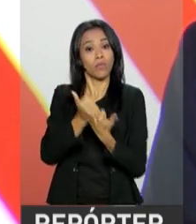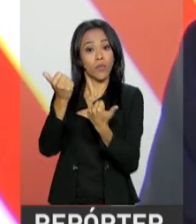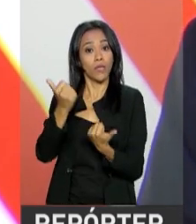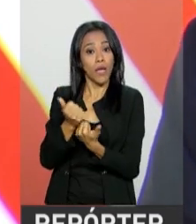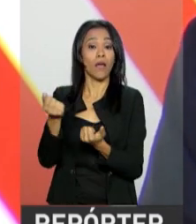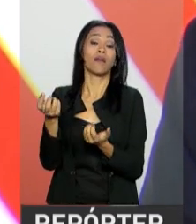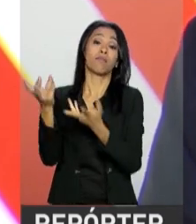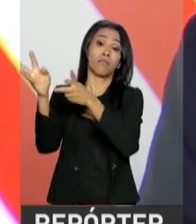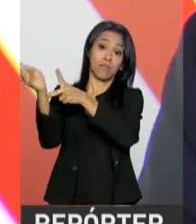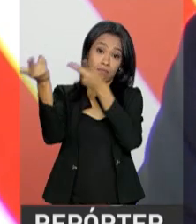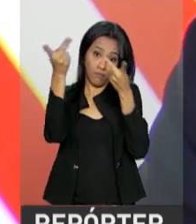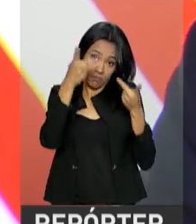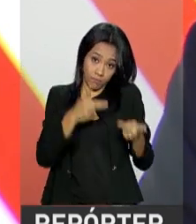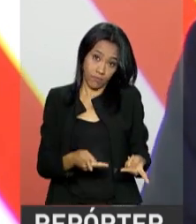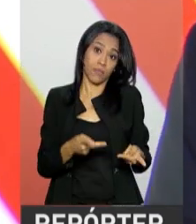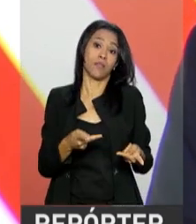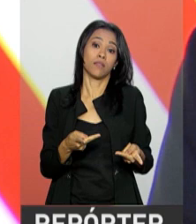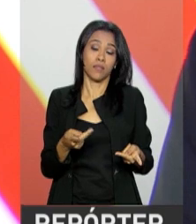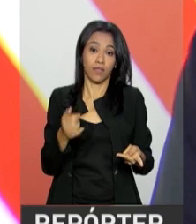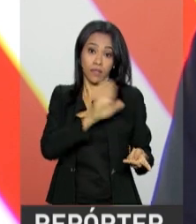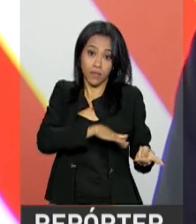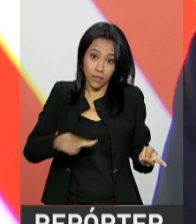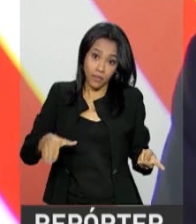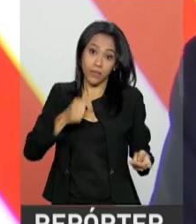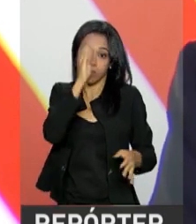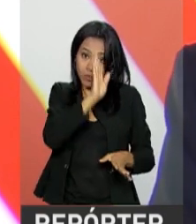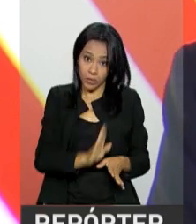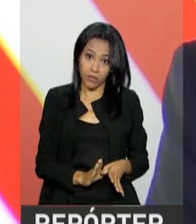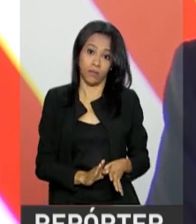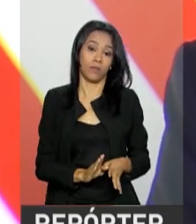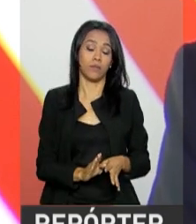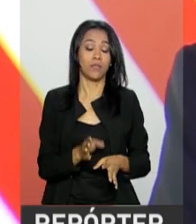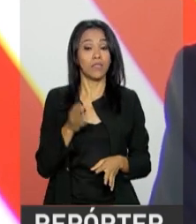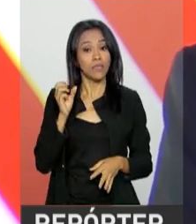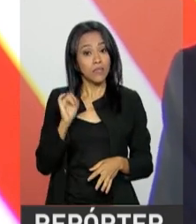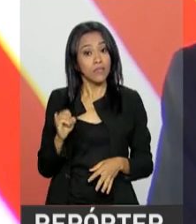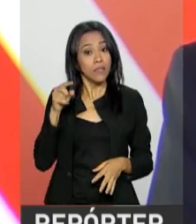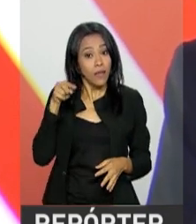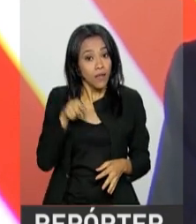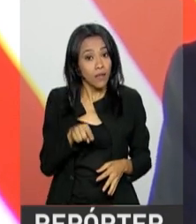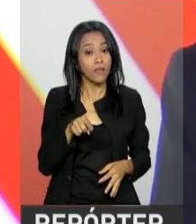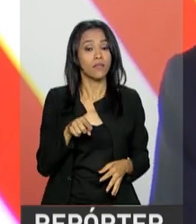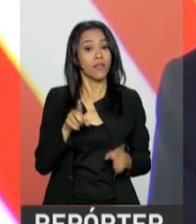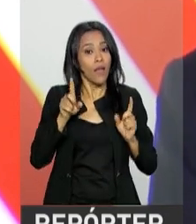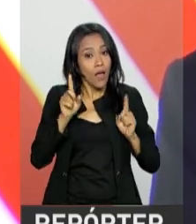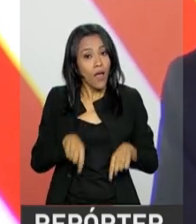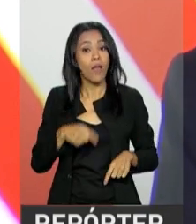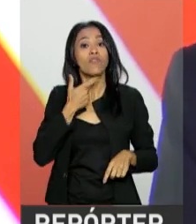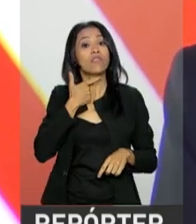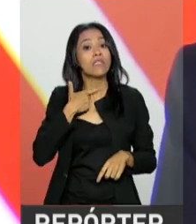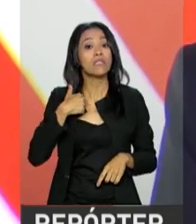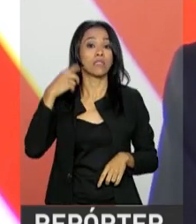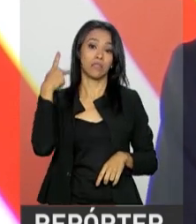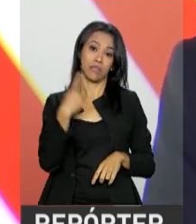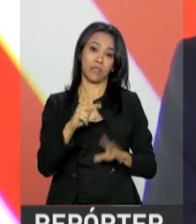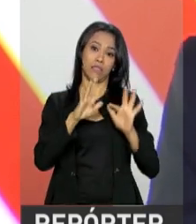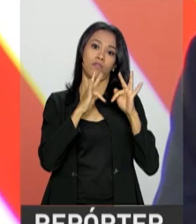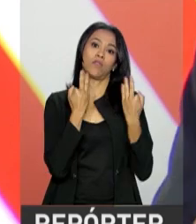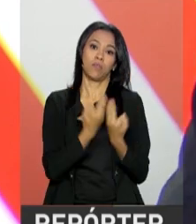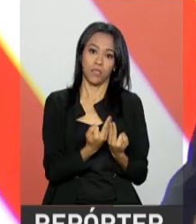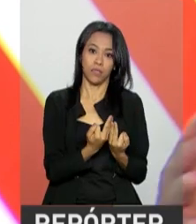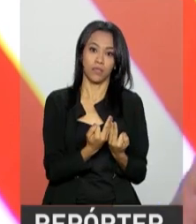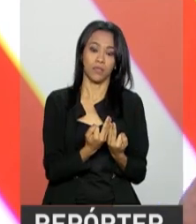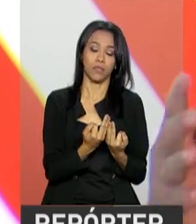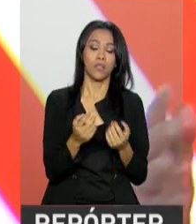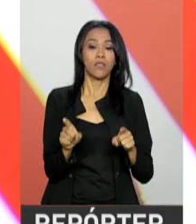brasileiros de volta ao brasil se esse naturalmente for o desejo das famílias as